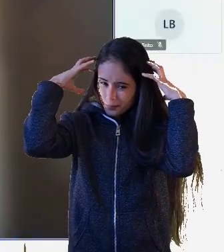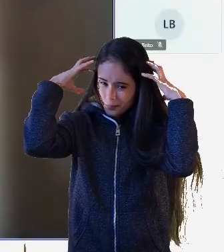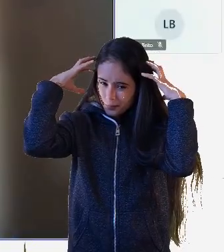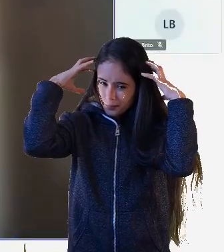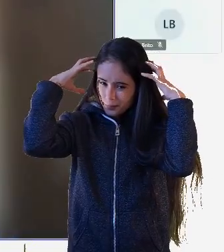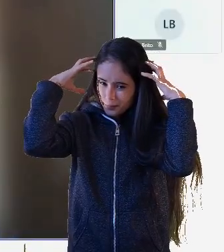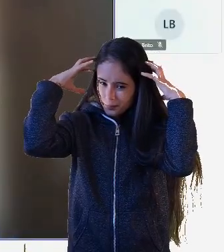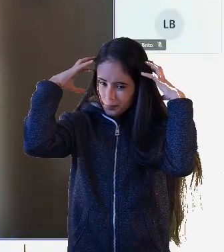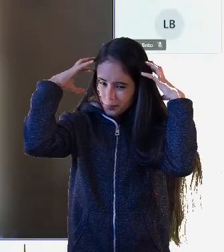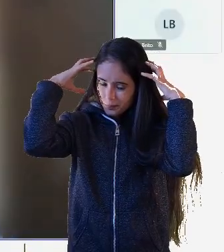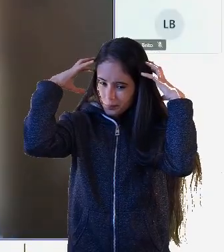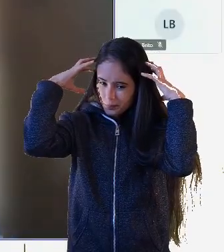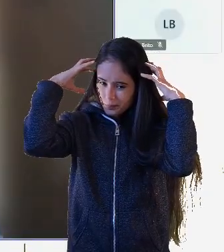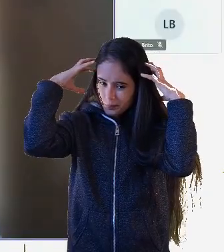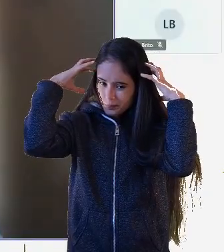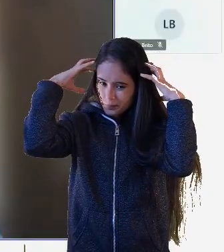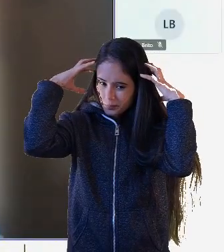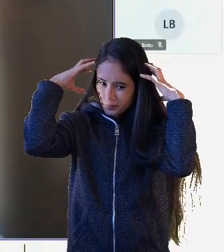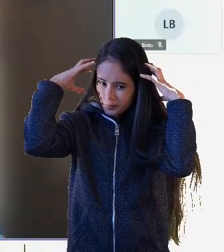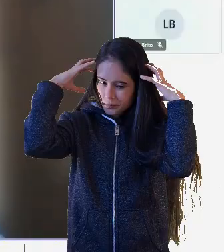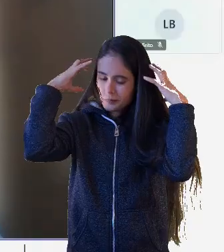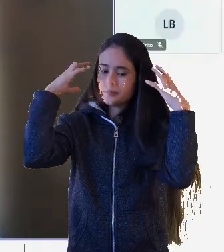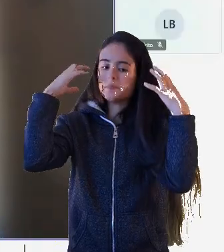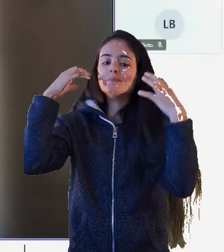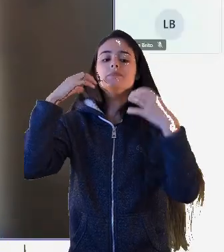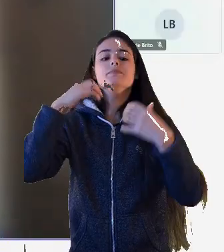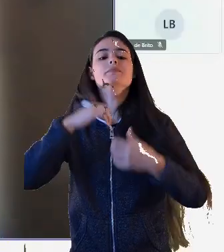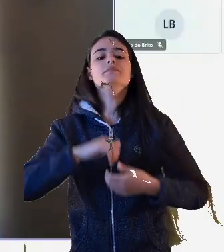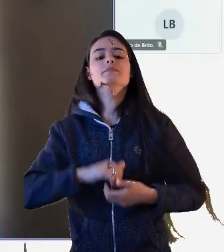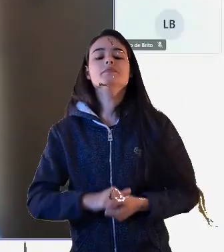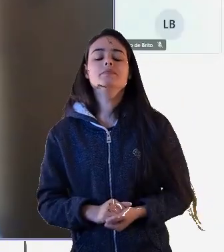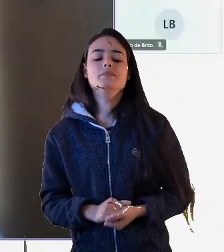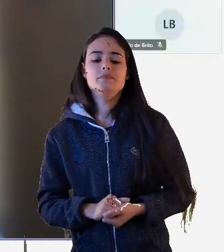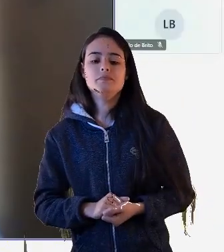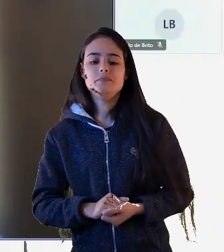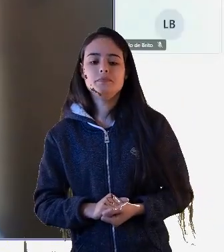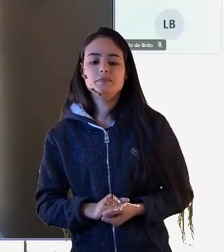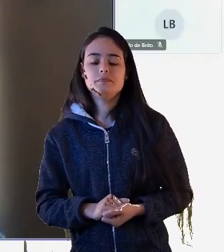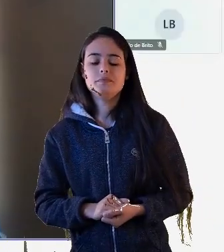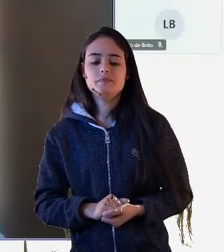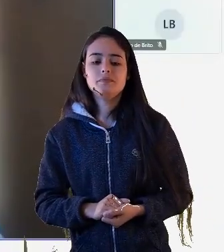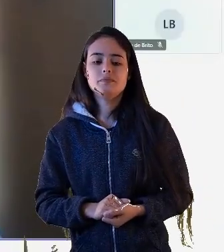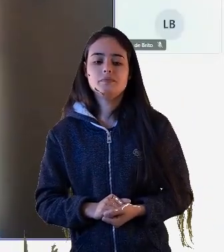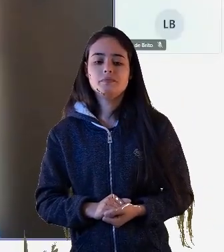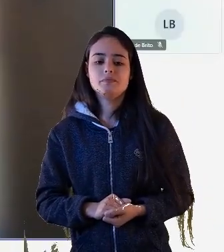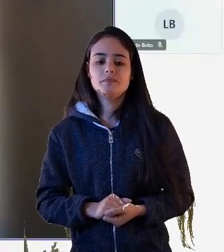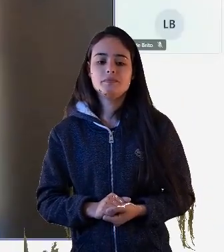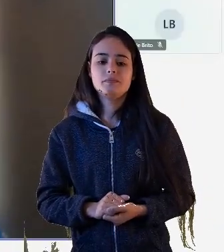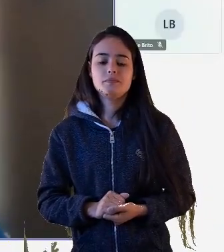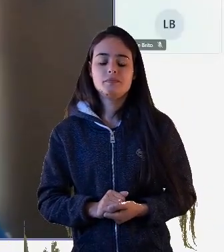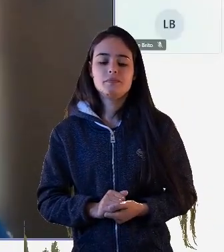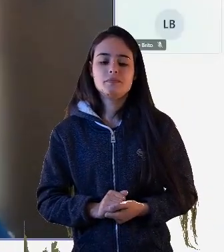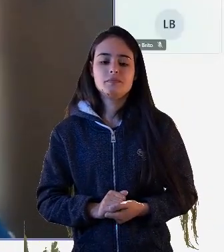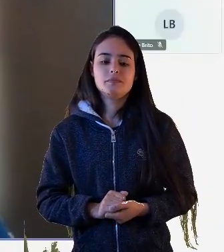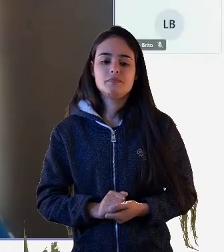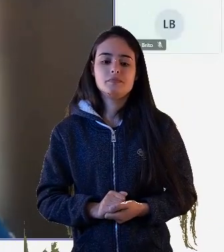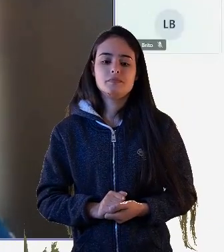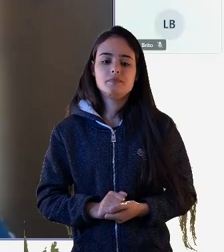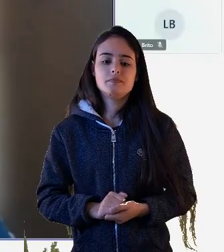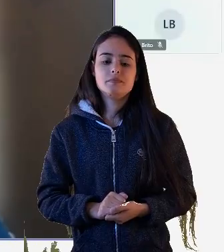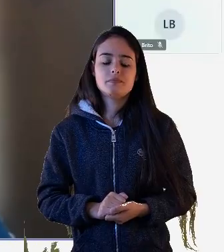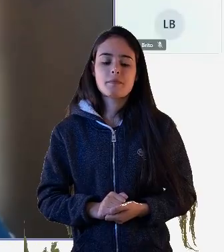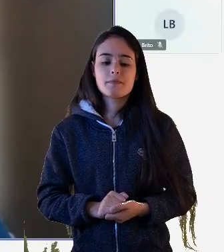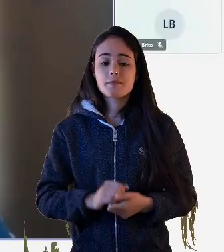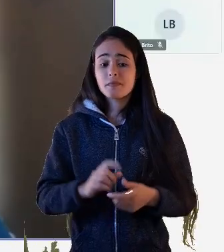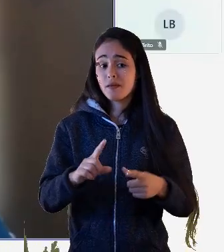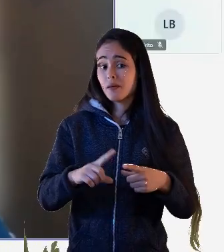minha porcentagem de negro, ó, do meu sangue é tanto, né? Olha aqui, ó, é mais de 50%, né? Não adianta. Se